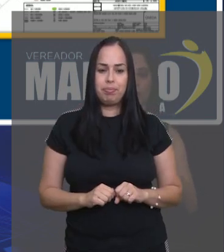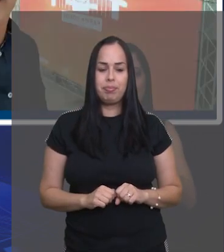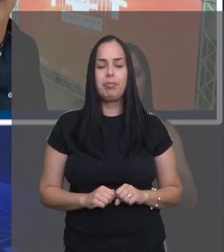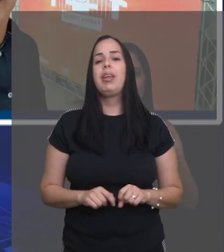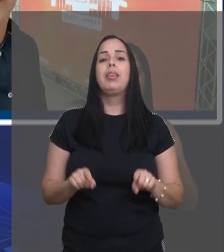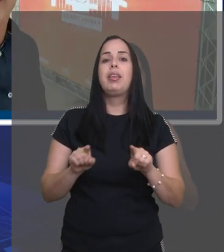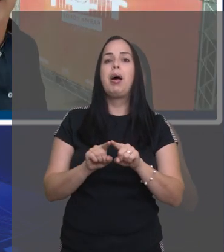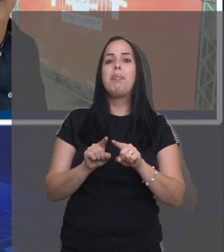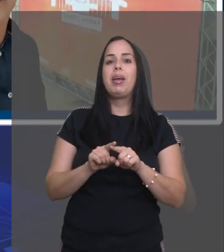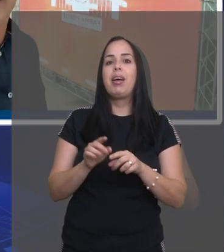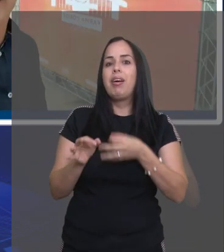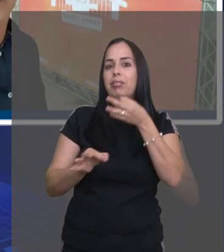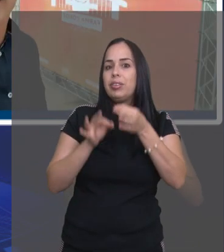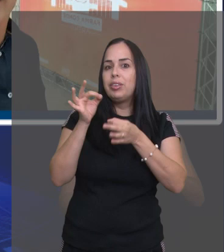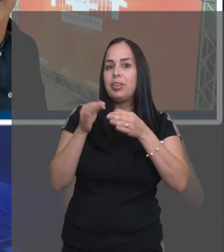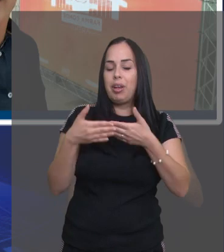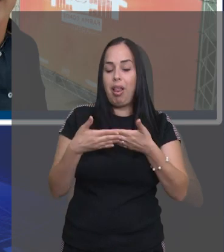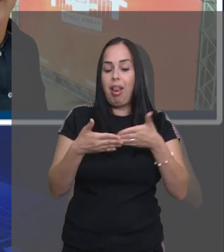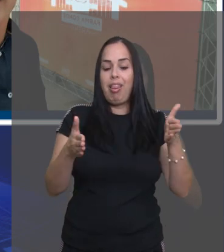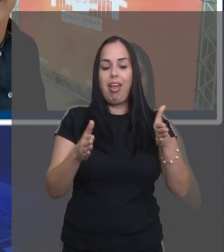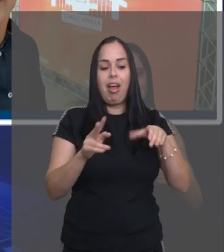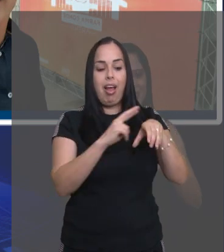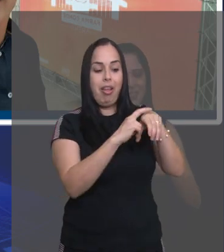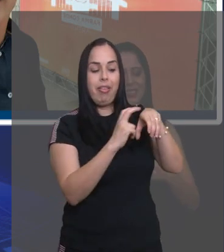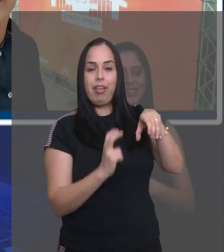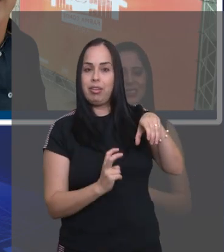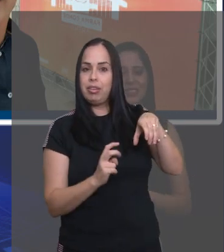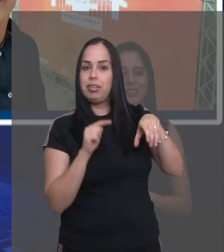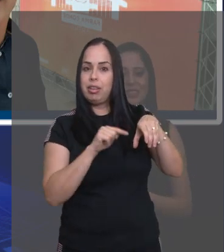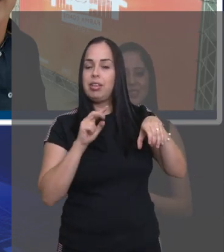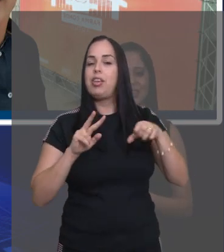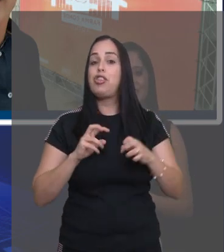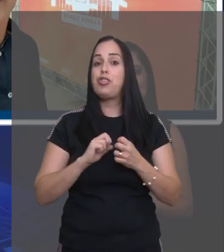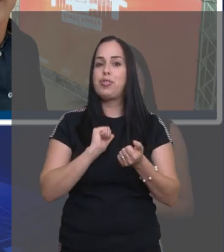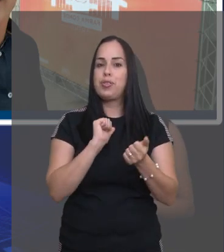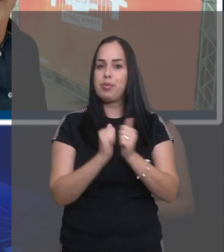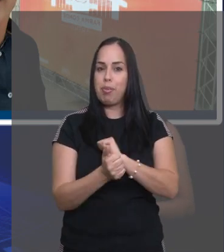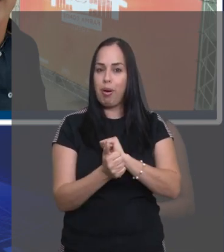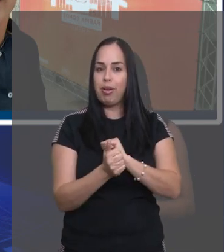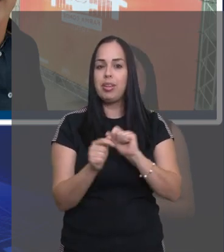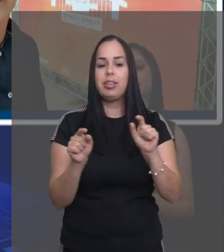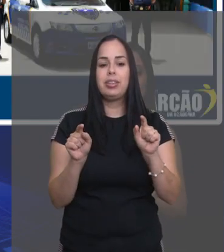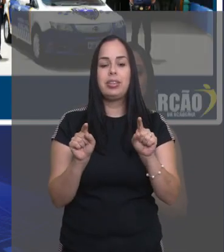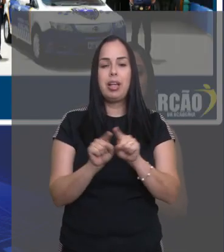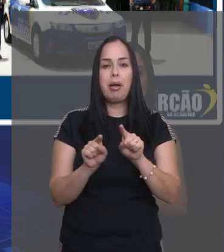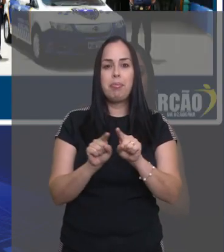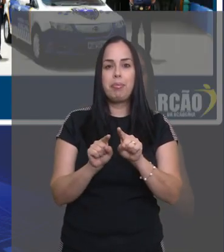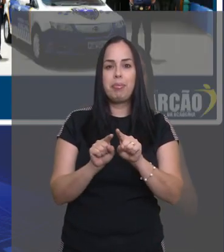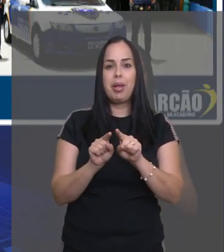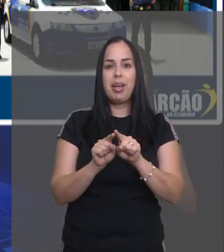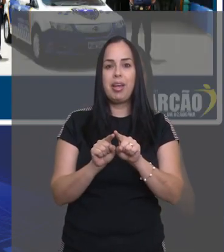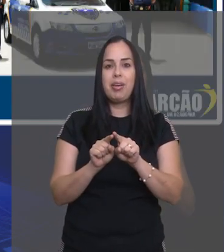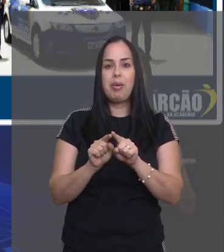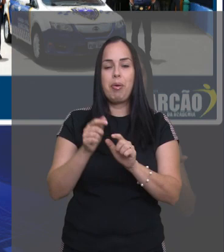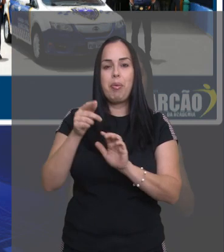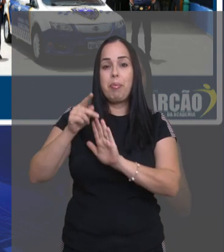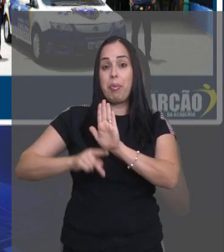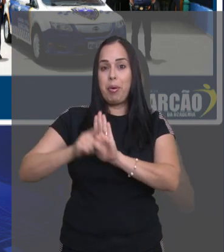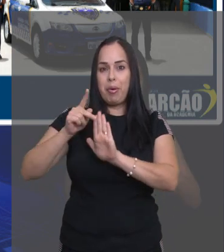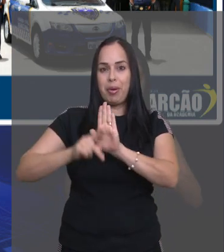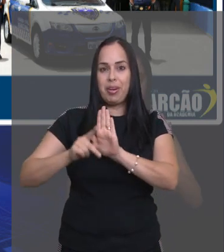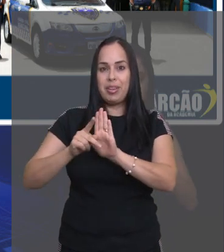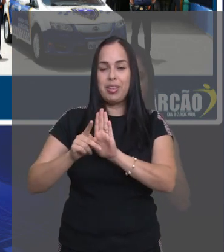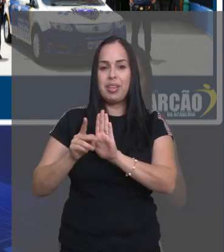município. Marcão ainda comentou sobre a inauguração oficial da Arena de Esportes de São José dos Campos e sobre o programa São José